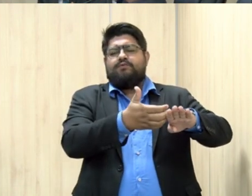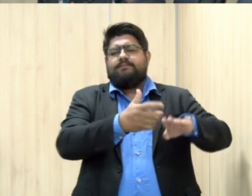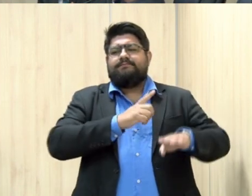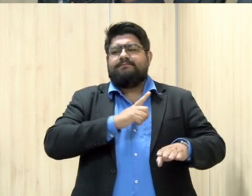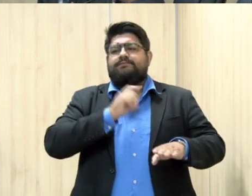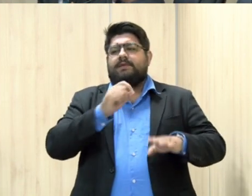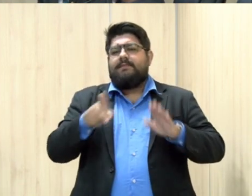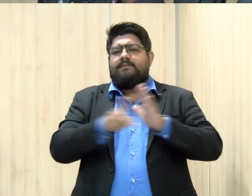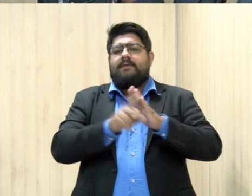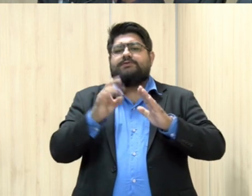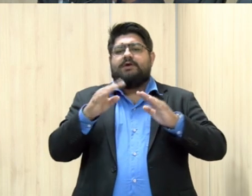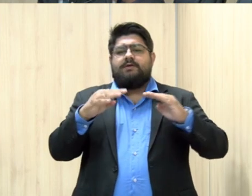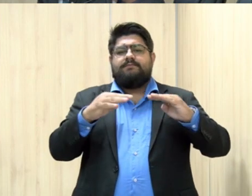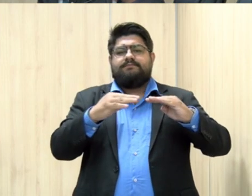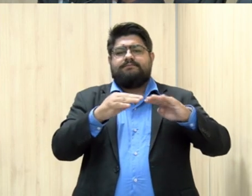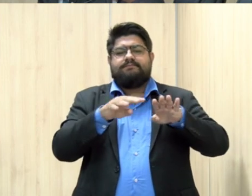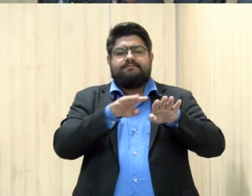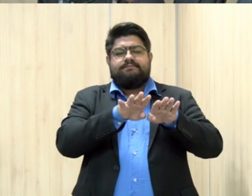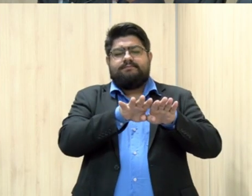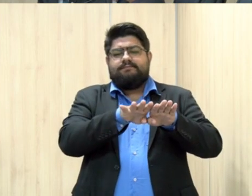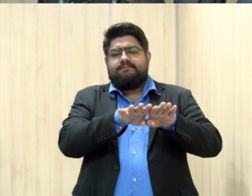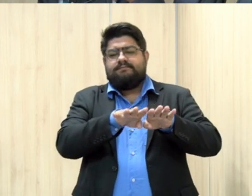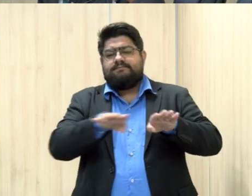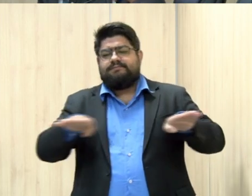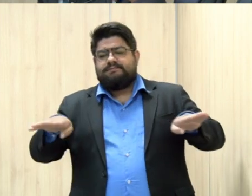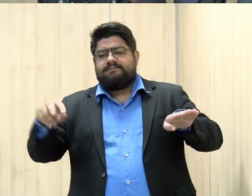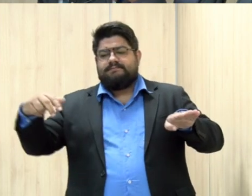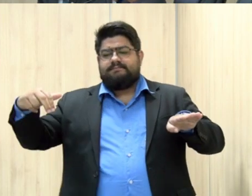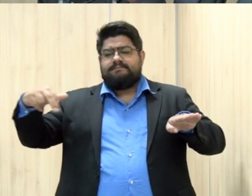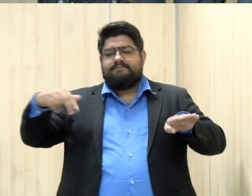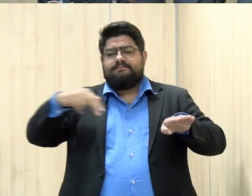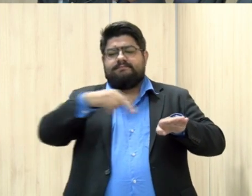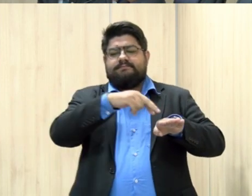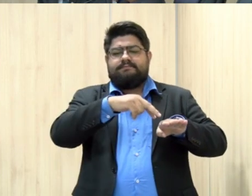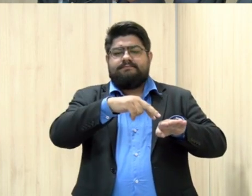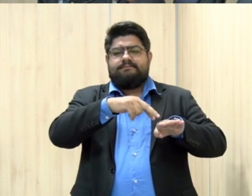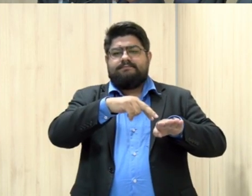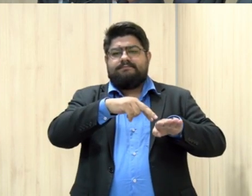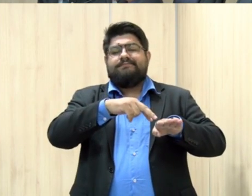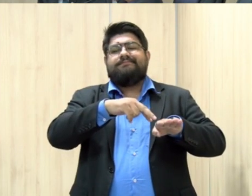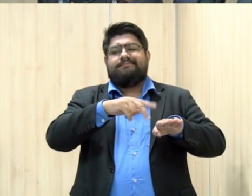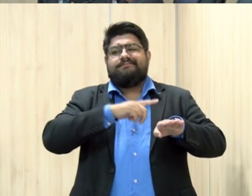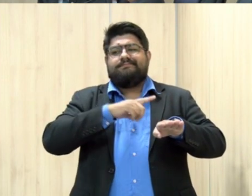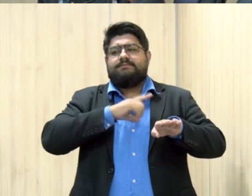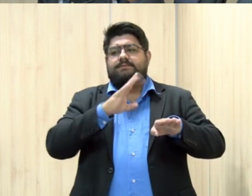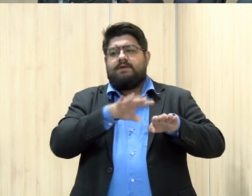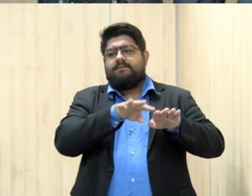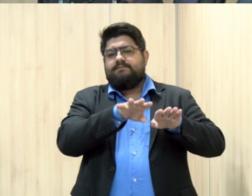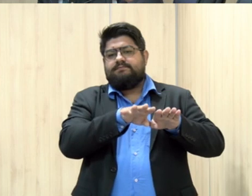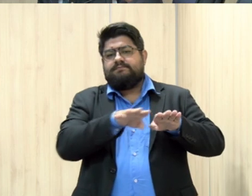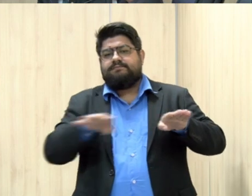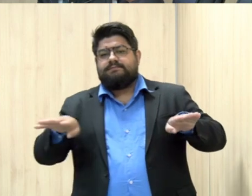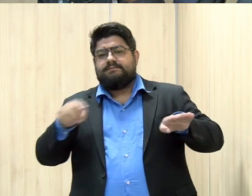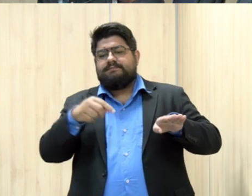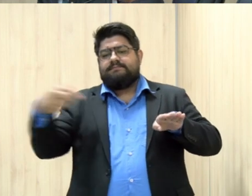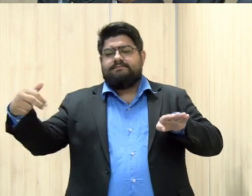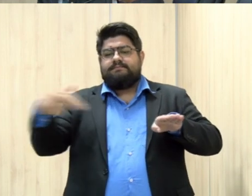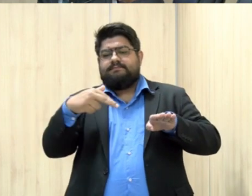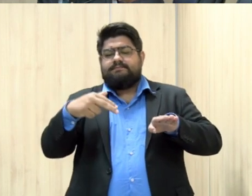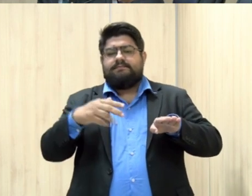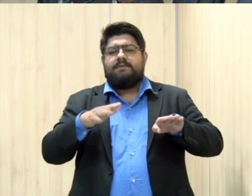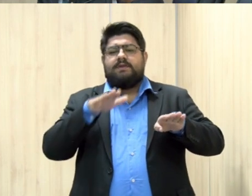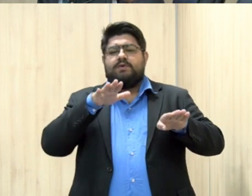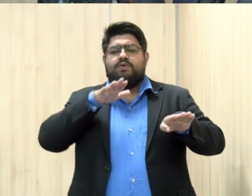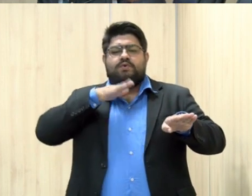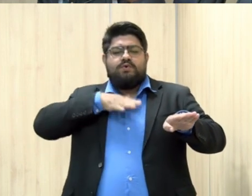tem apenas a faixa de pedestre quando não se tem essa essa esse obstáculo para redução de velocidade